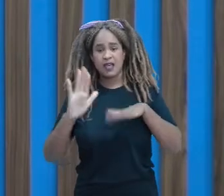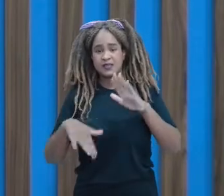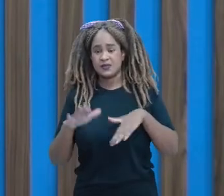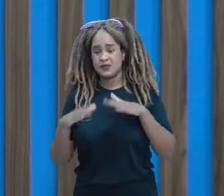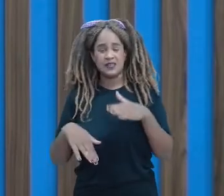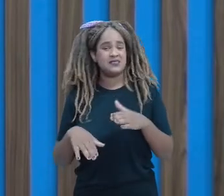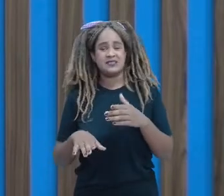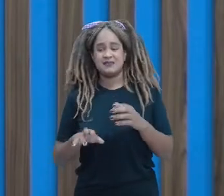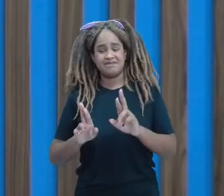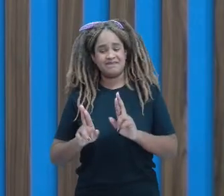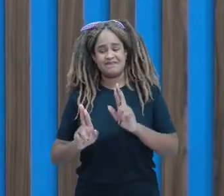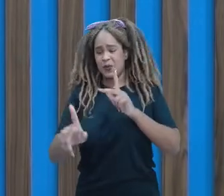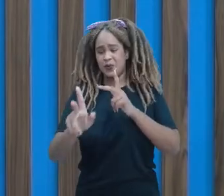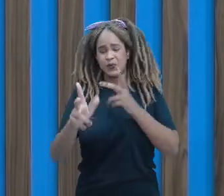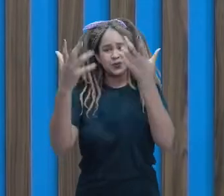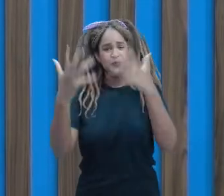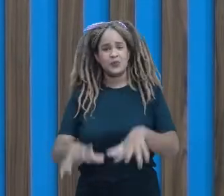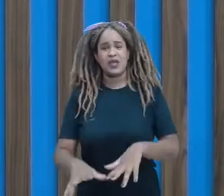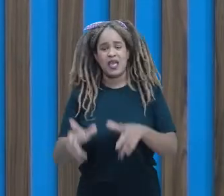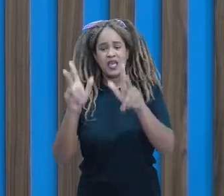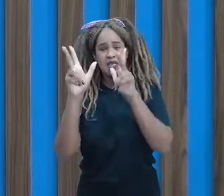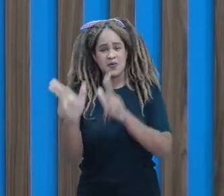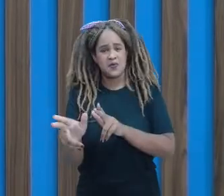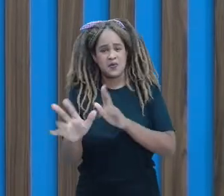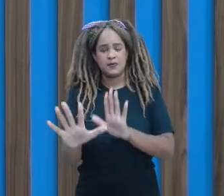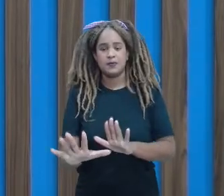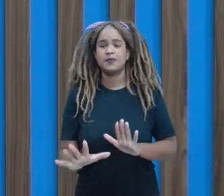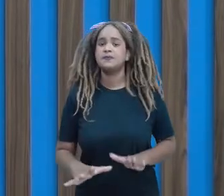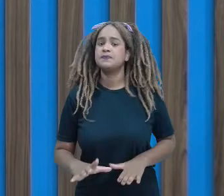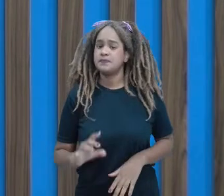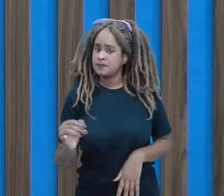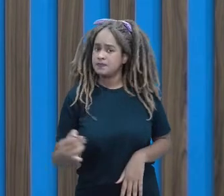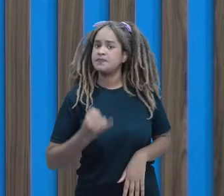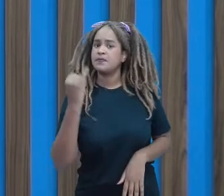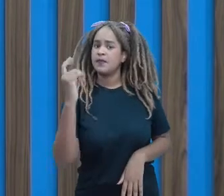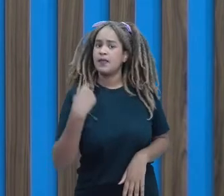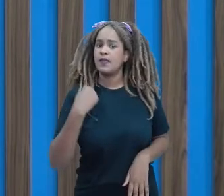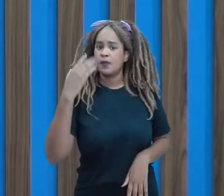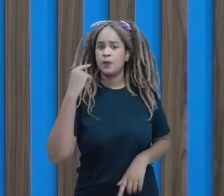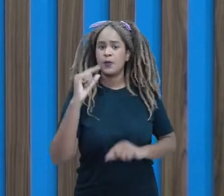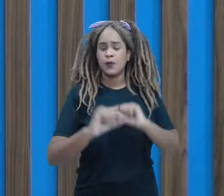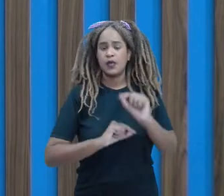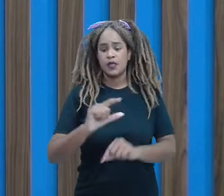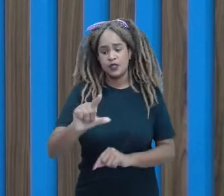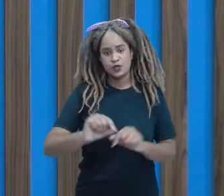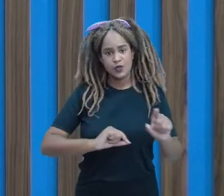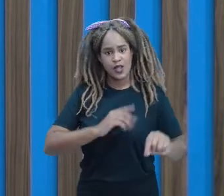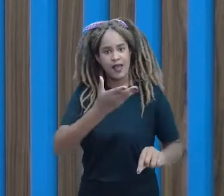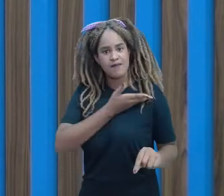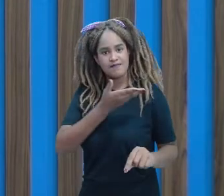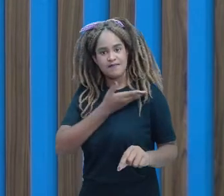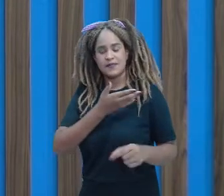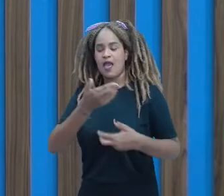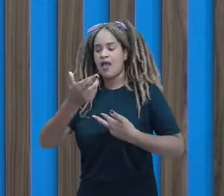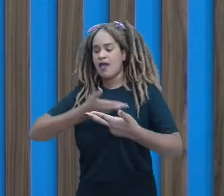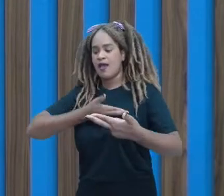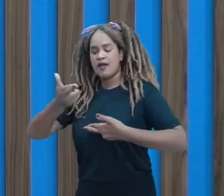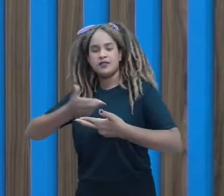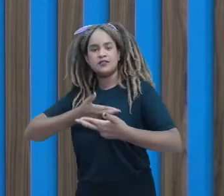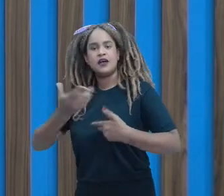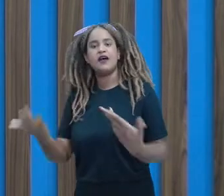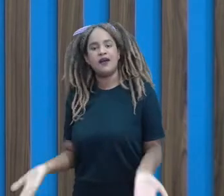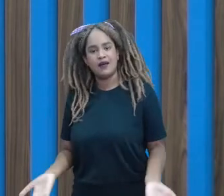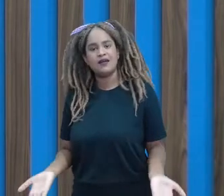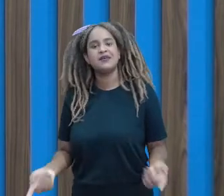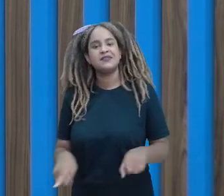repelir mesmo, né? Então, é importante a gente saber também escolher as amizades, escolher os relacionamentos,